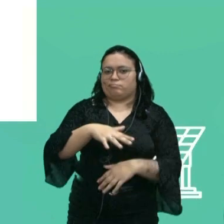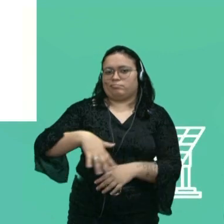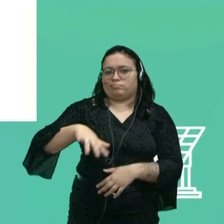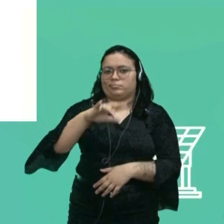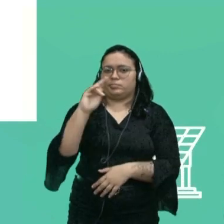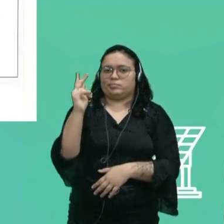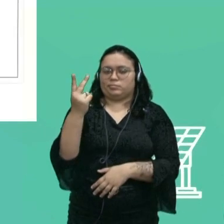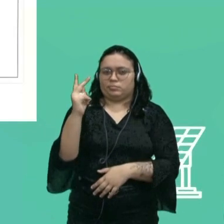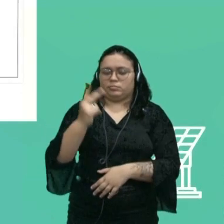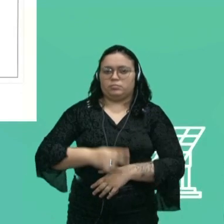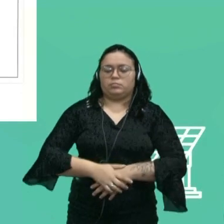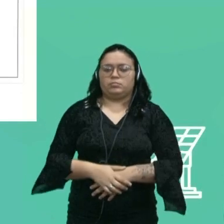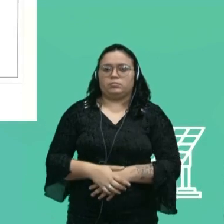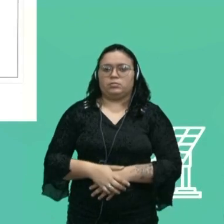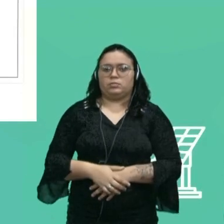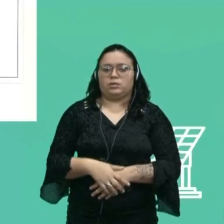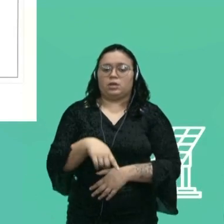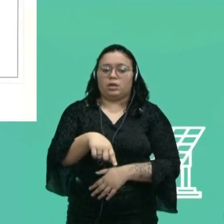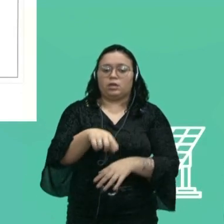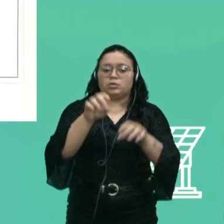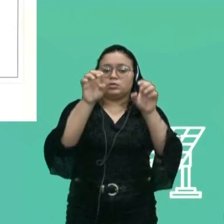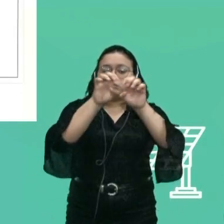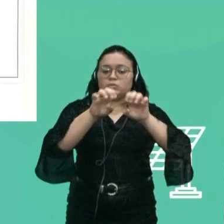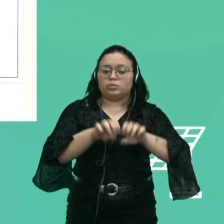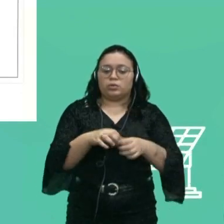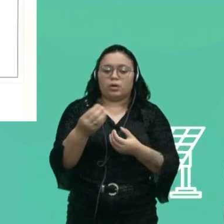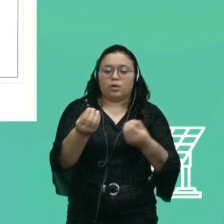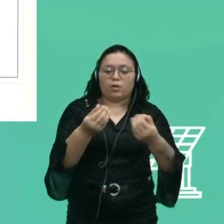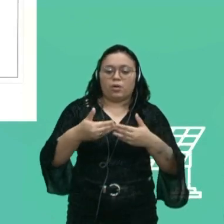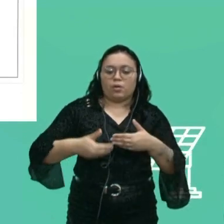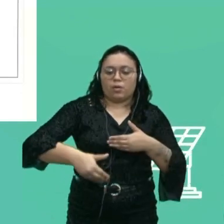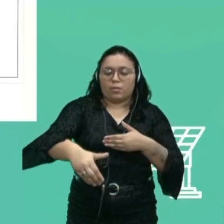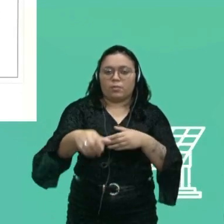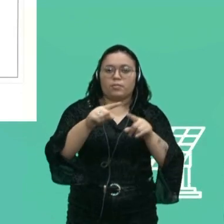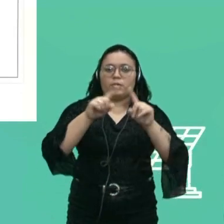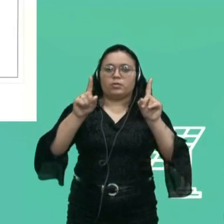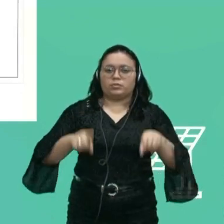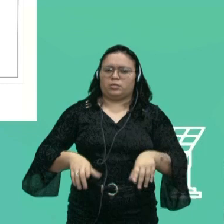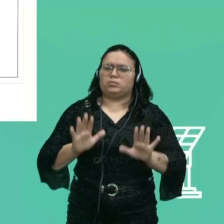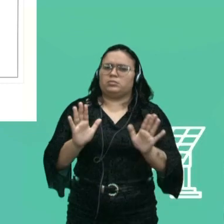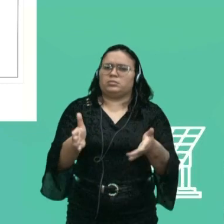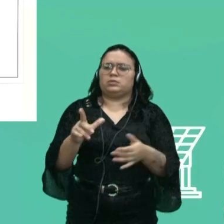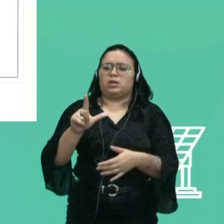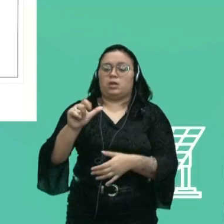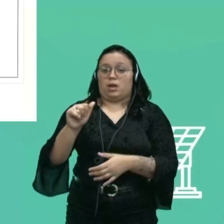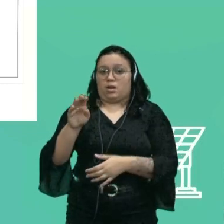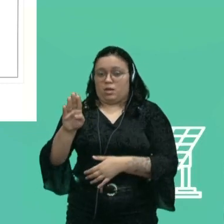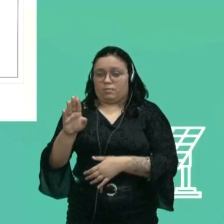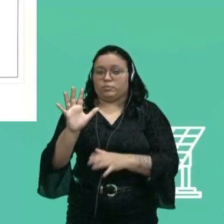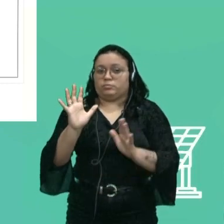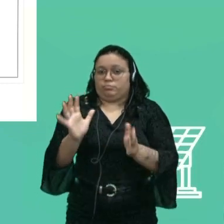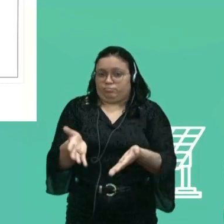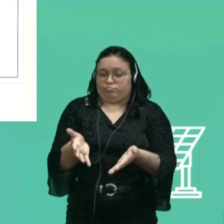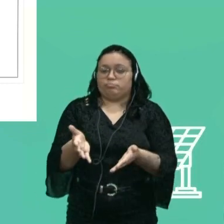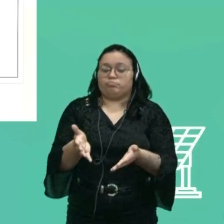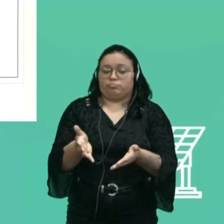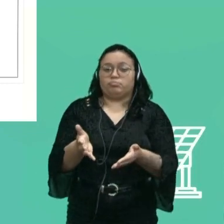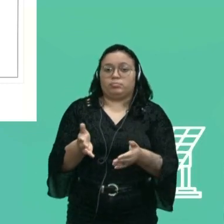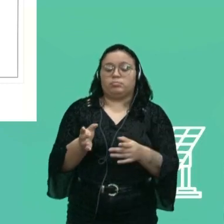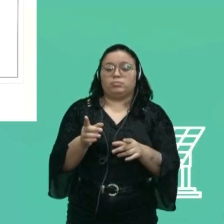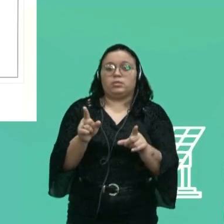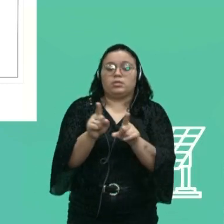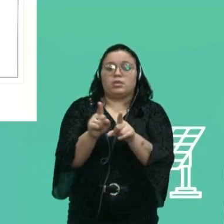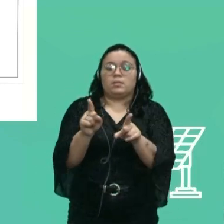A infraestrutura necessária para a execução do projeto já está disponível no Laboratório de Energia de Máquinas Térmicas